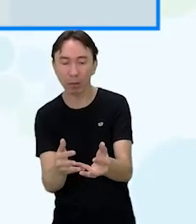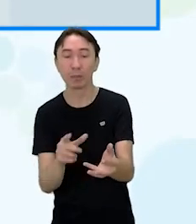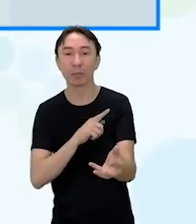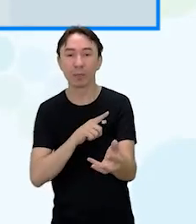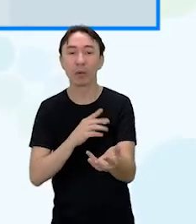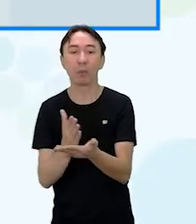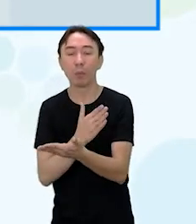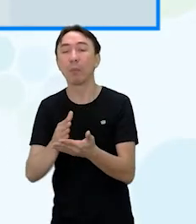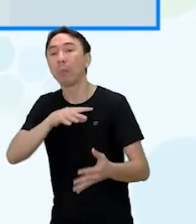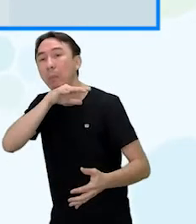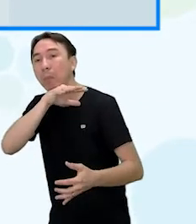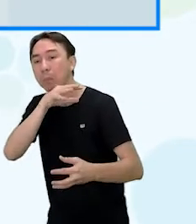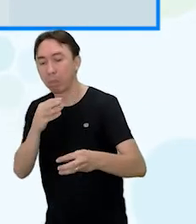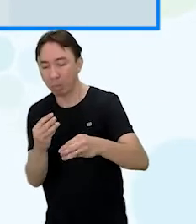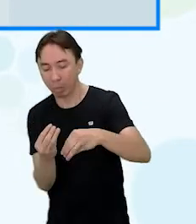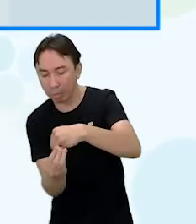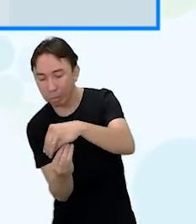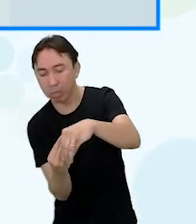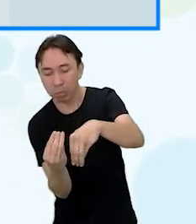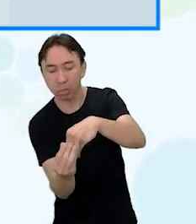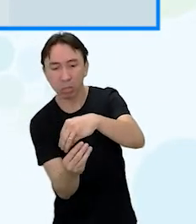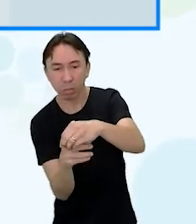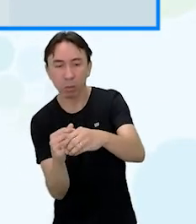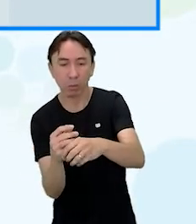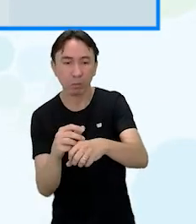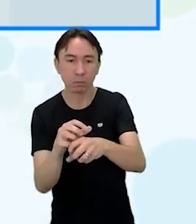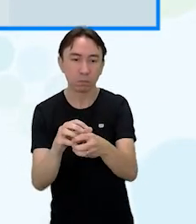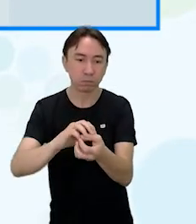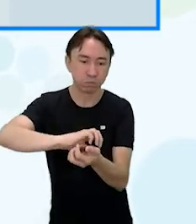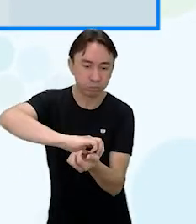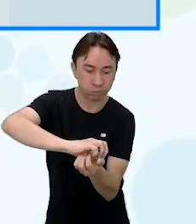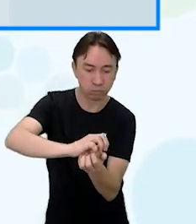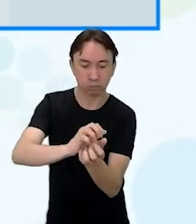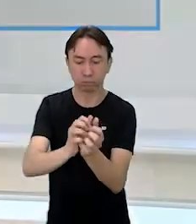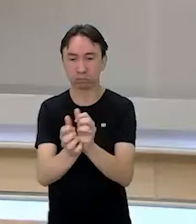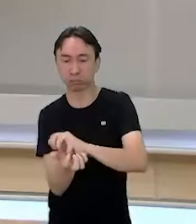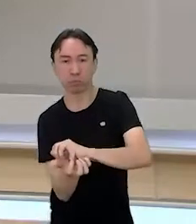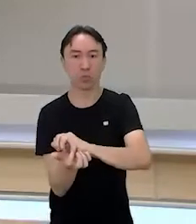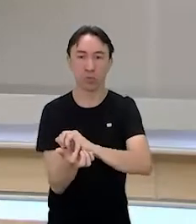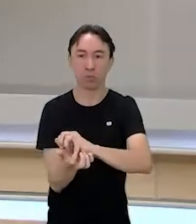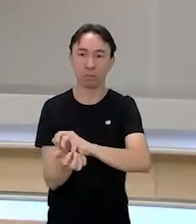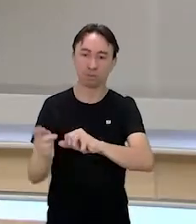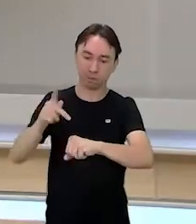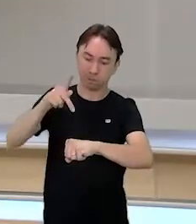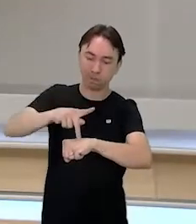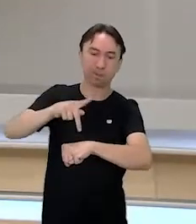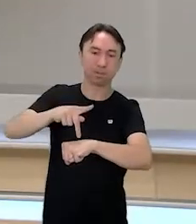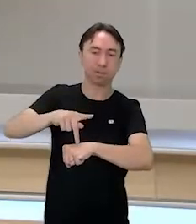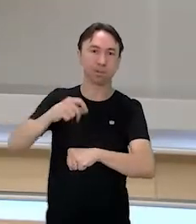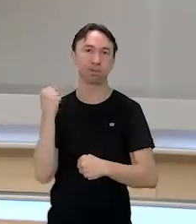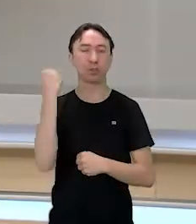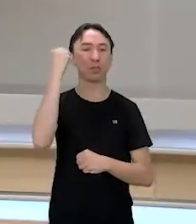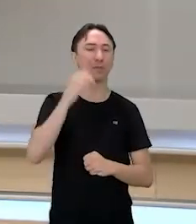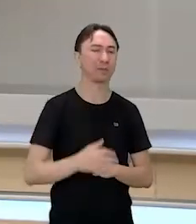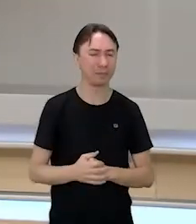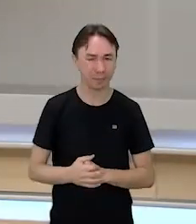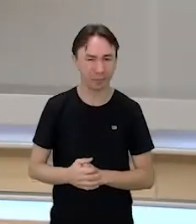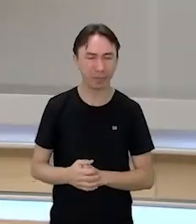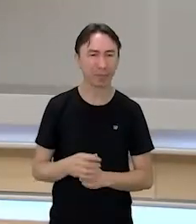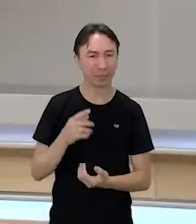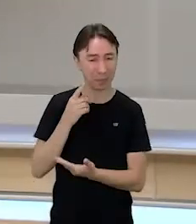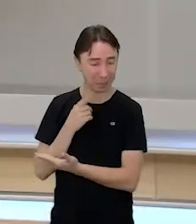nas imagens mostradas no slide. Nossa, a gente imagina a dimensão toda, porque o calcário é abundante no